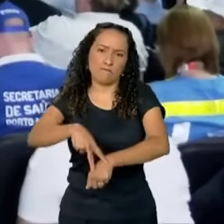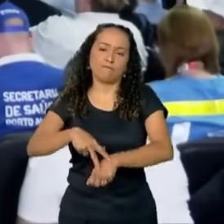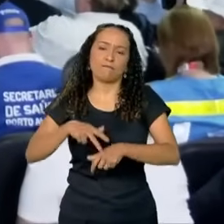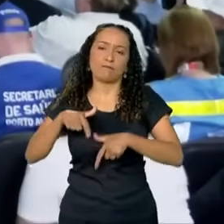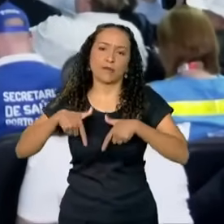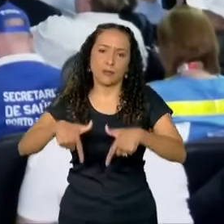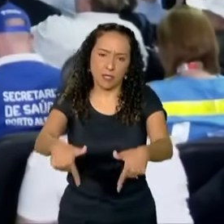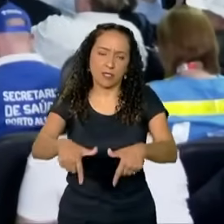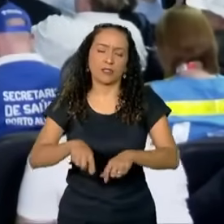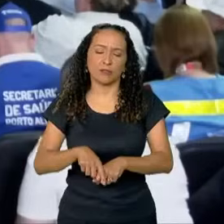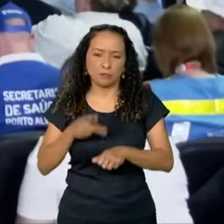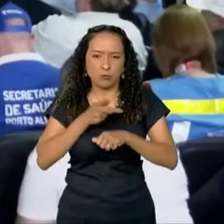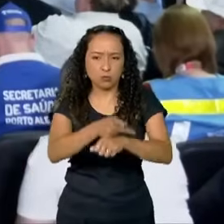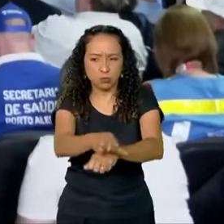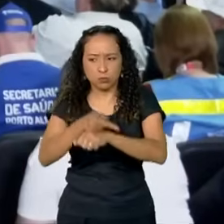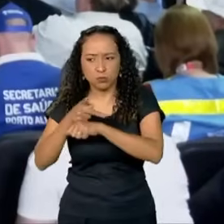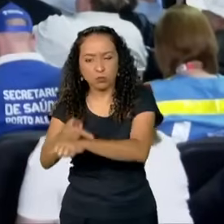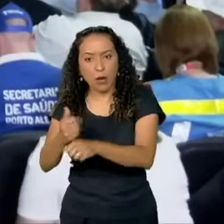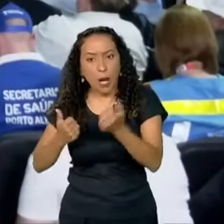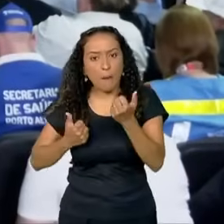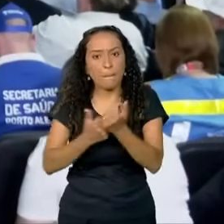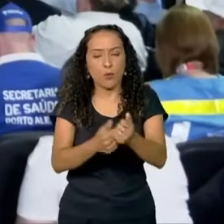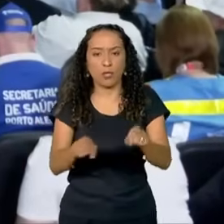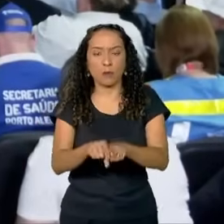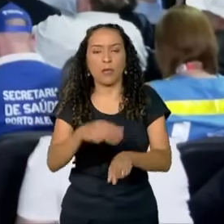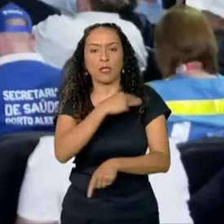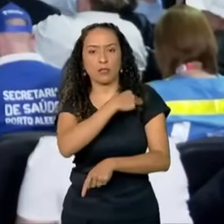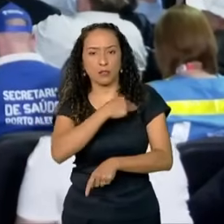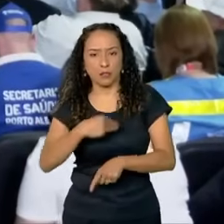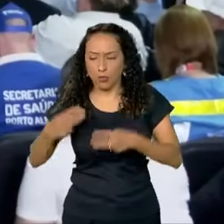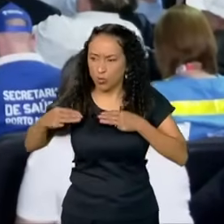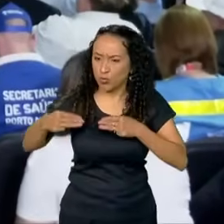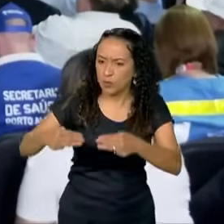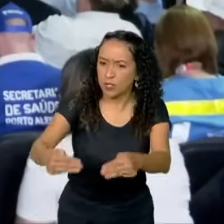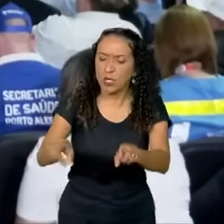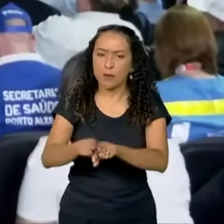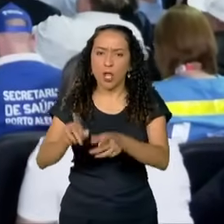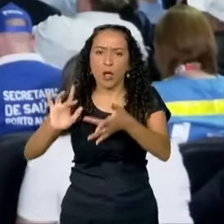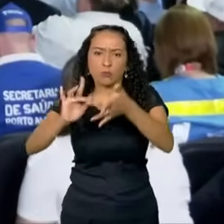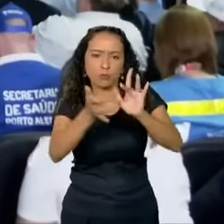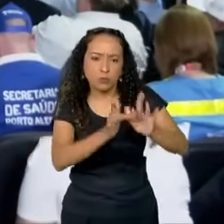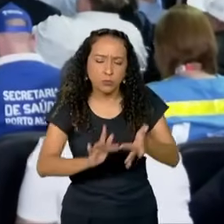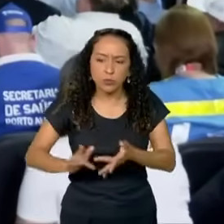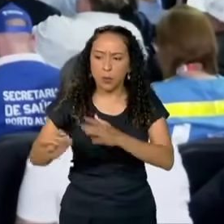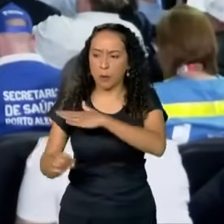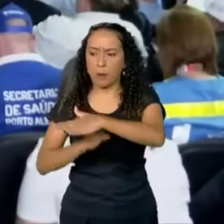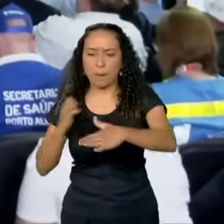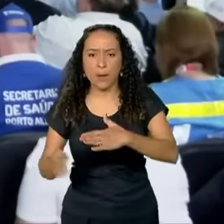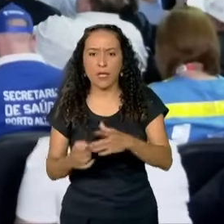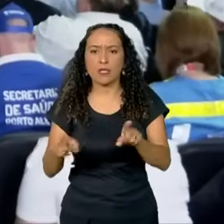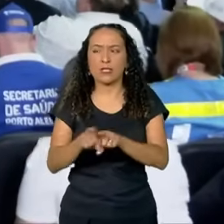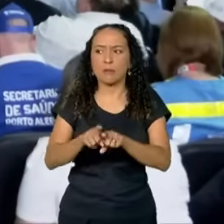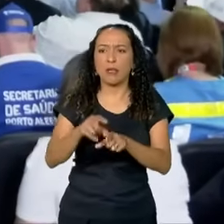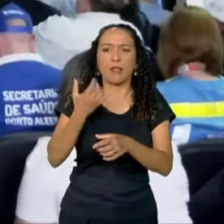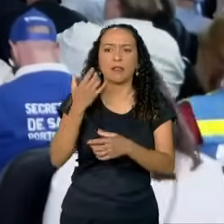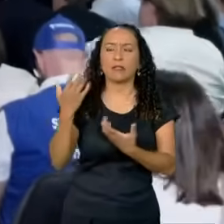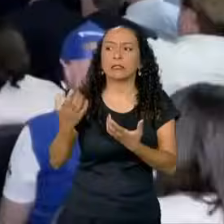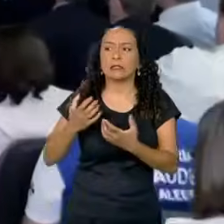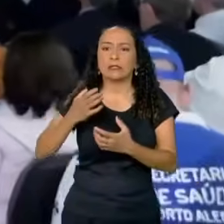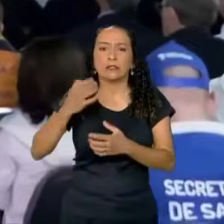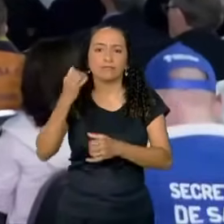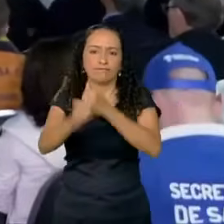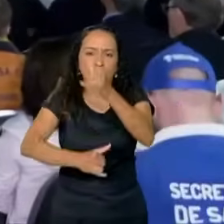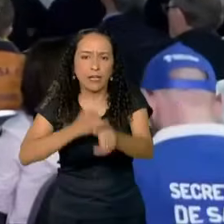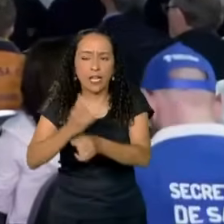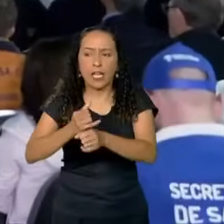né? Se busca com apoio também aqui dos ministérios, sempre contato com as empresas, abre sinal de telefonia, a torre que está funcionando